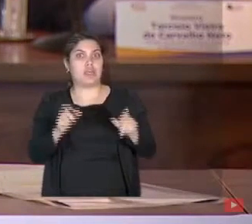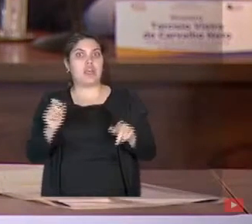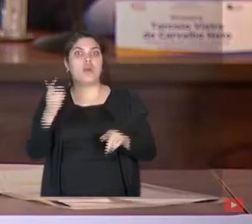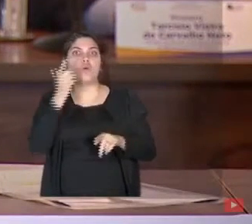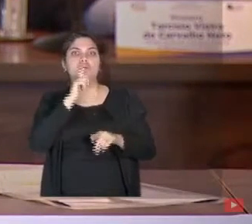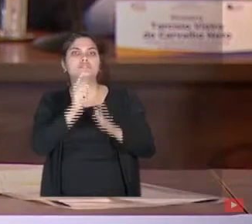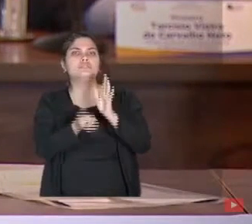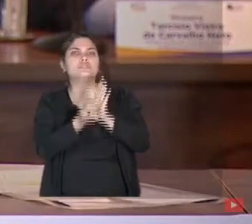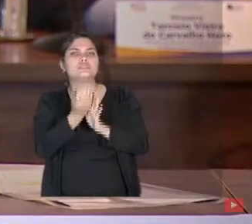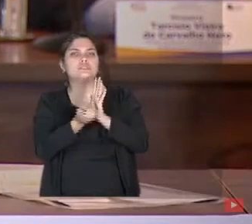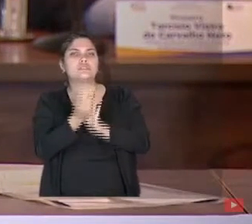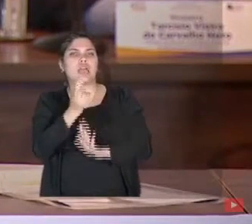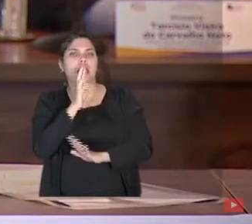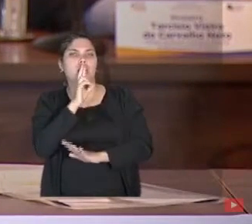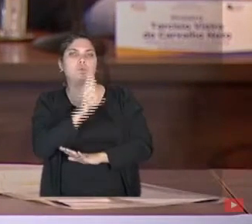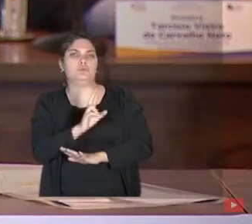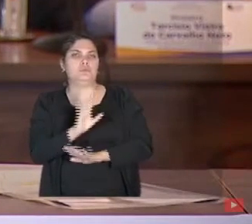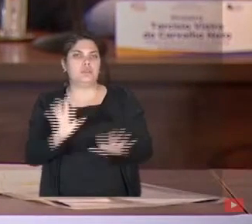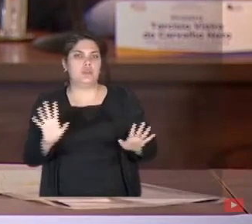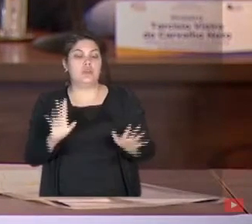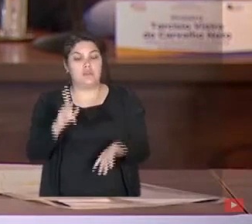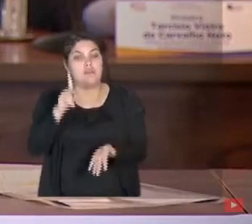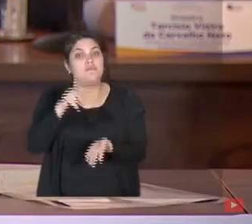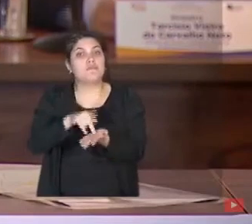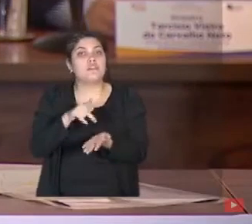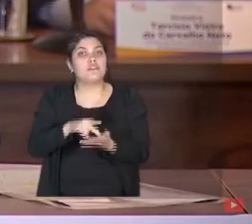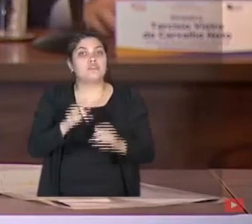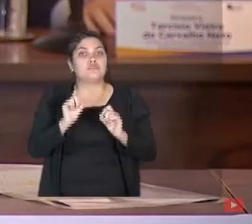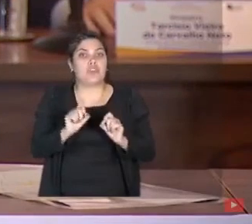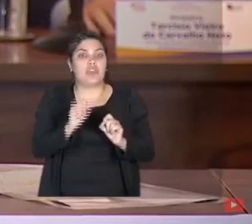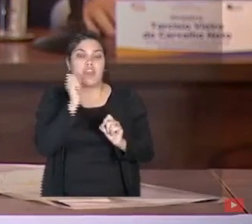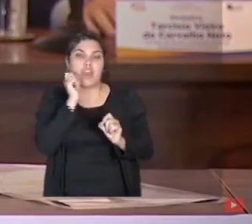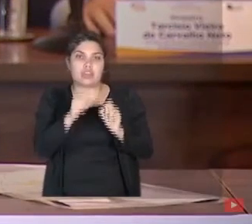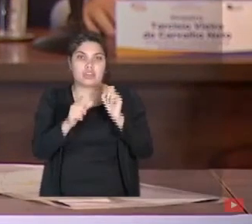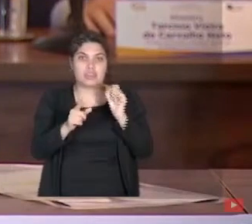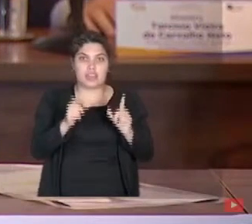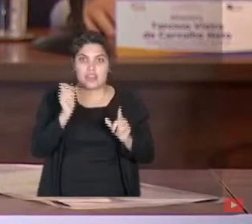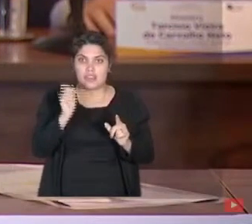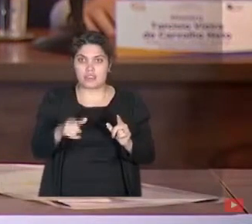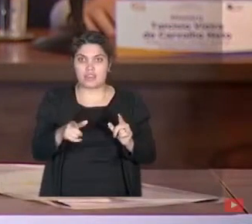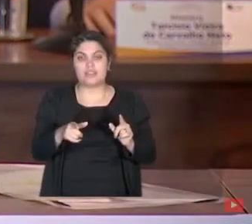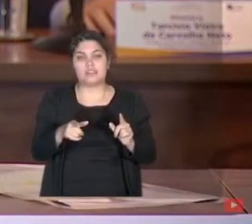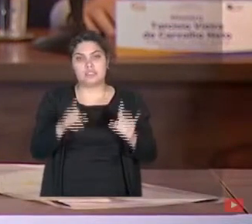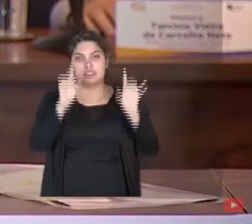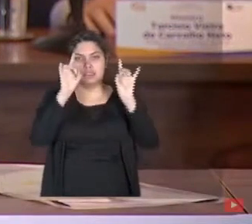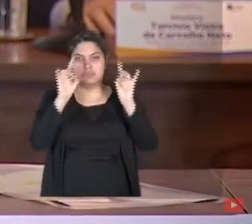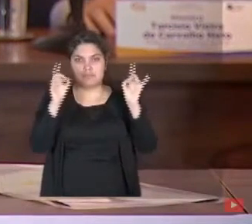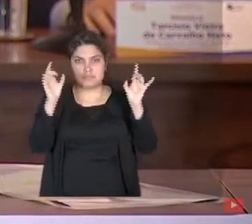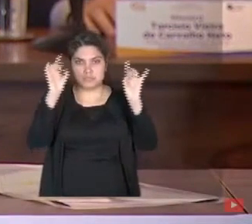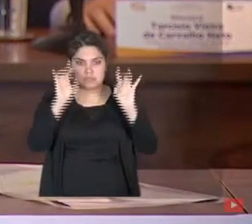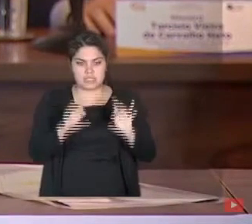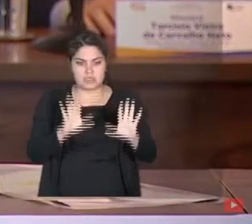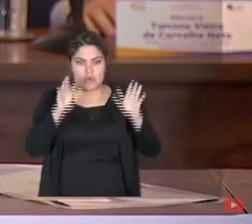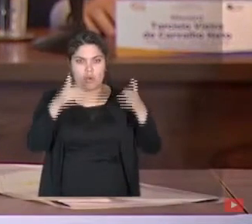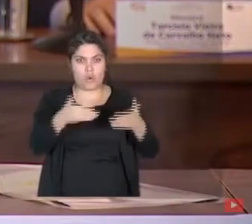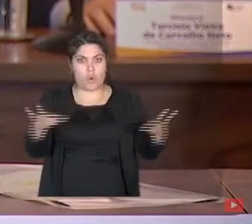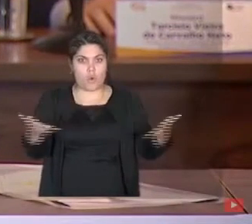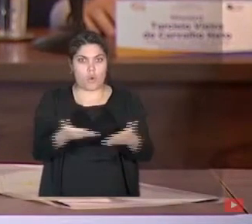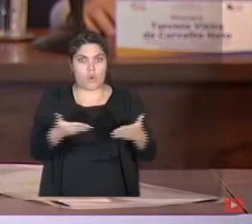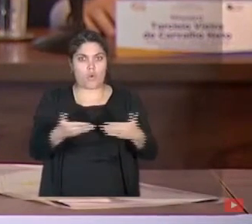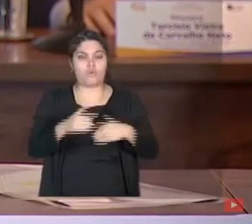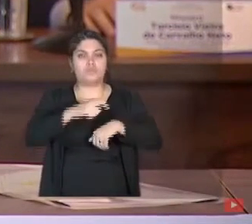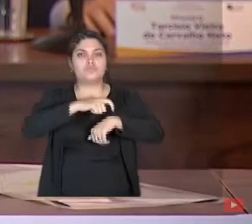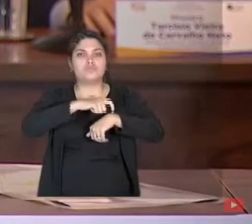conseguiram produzir algum resultado. E a verdade é que o ataque específico que se verificou hoje